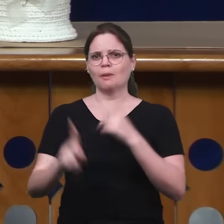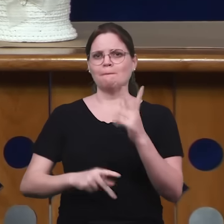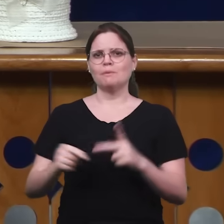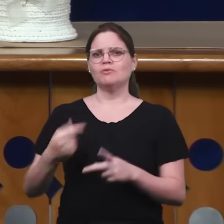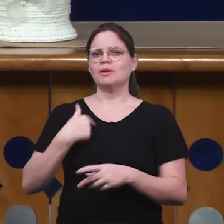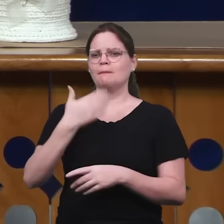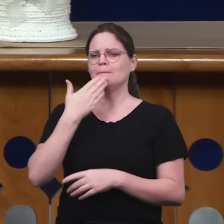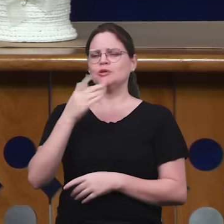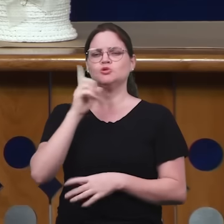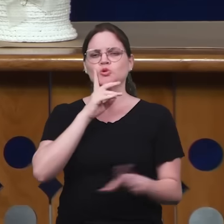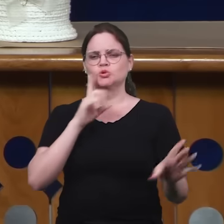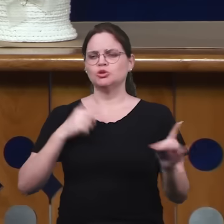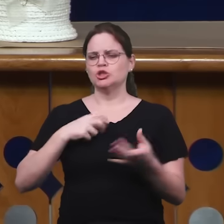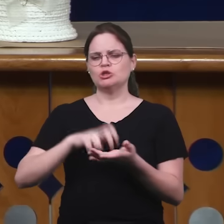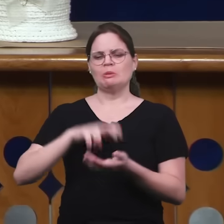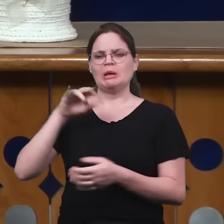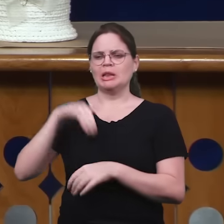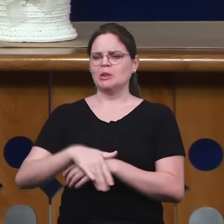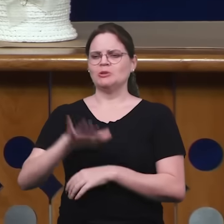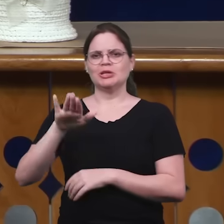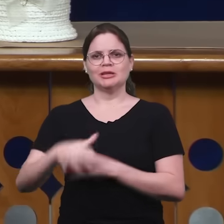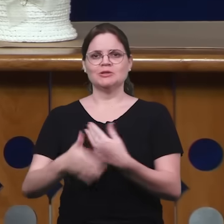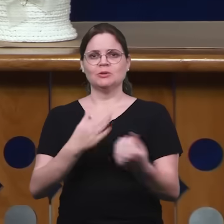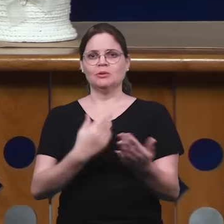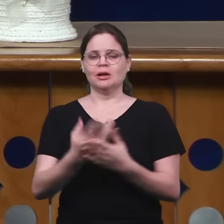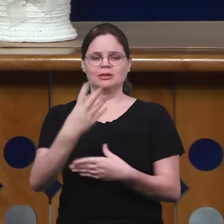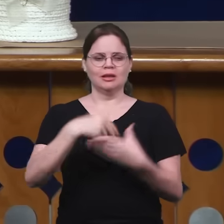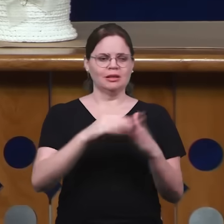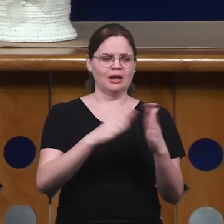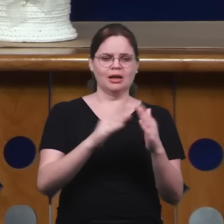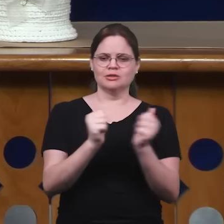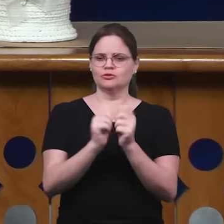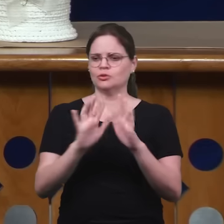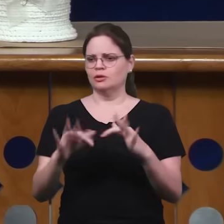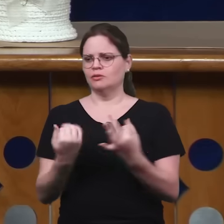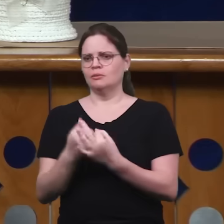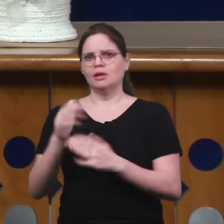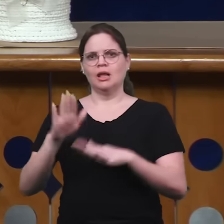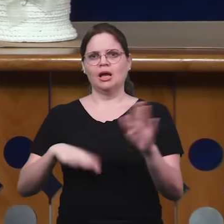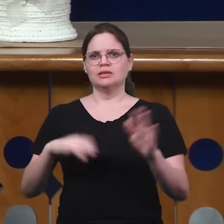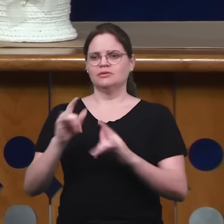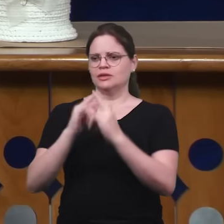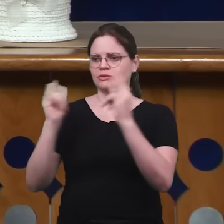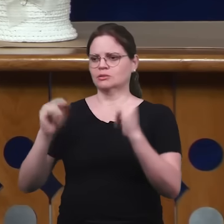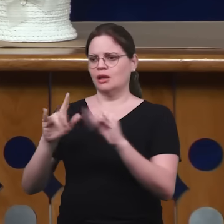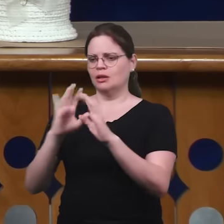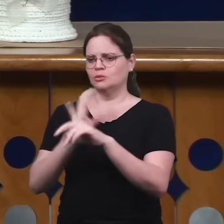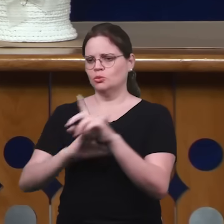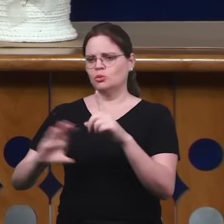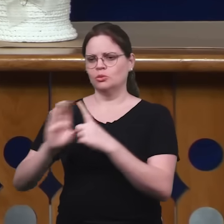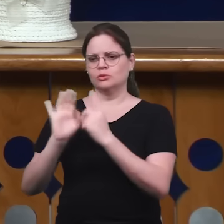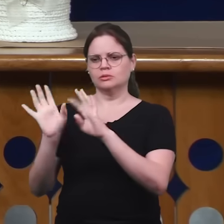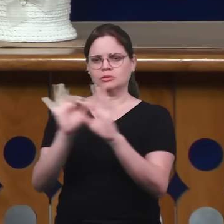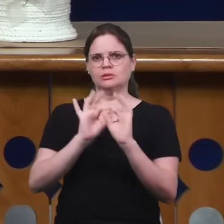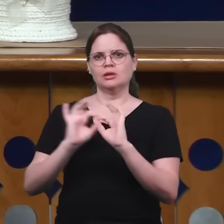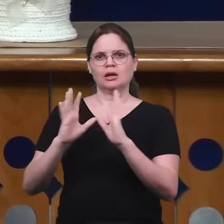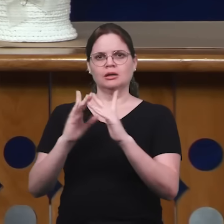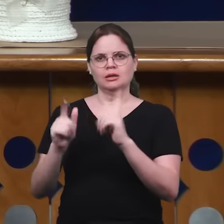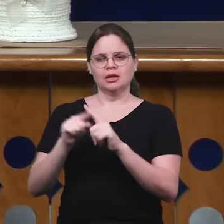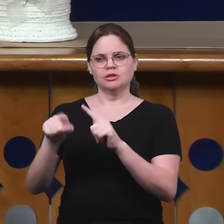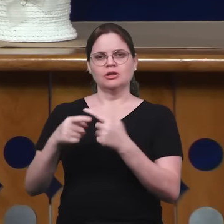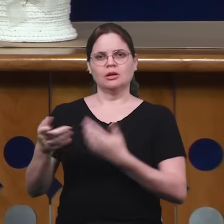Senhor. Às vezes na nossa casa, no nosso lar, junto com a família, às vezes no templo, na comunhão da igreja, no